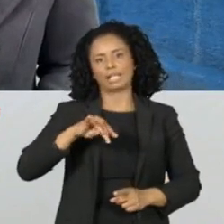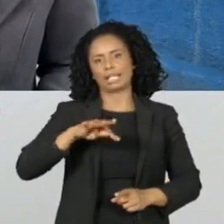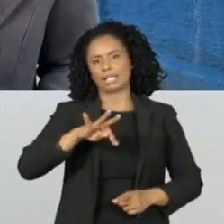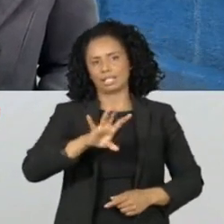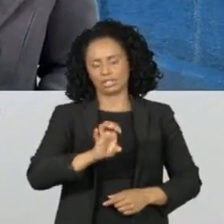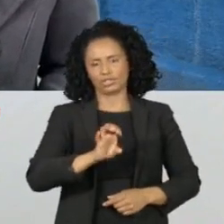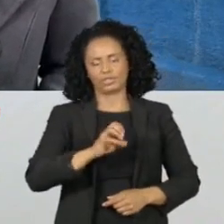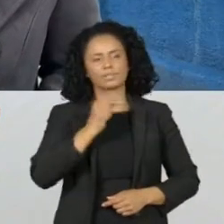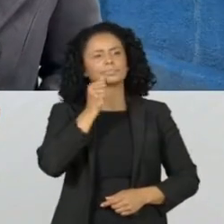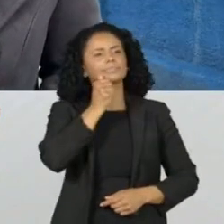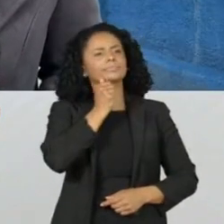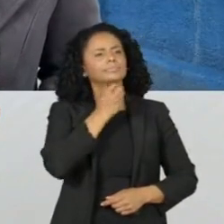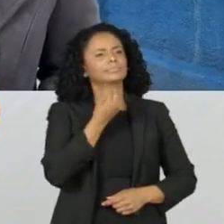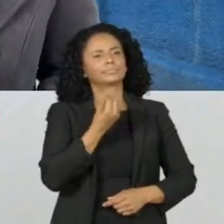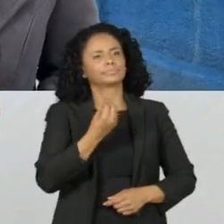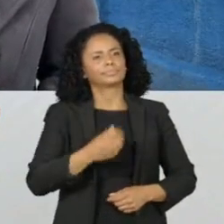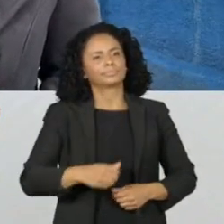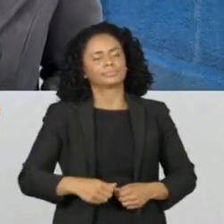Aline.